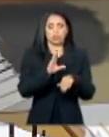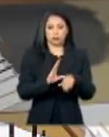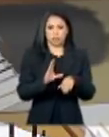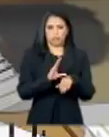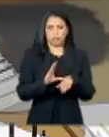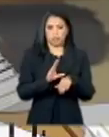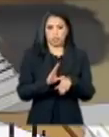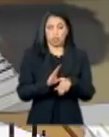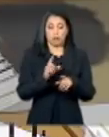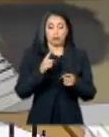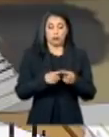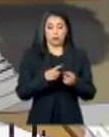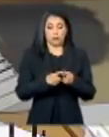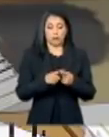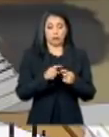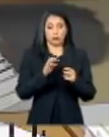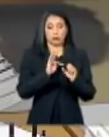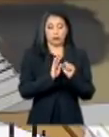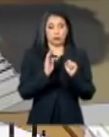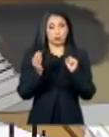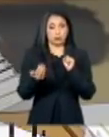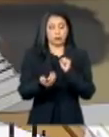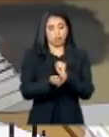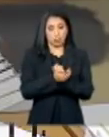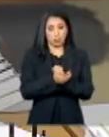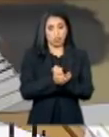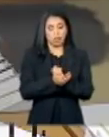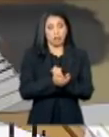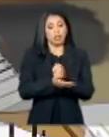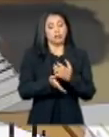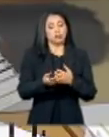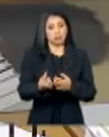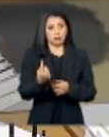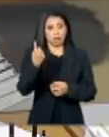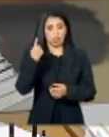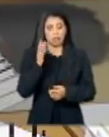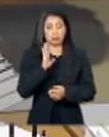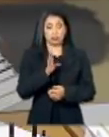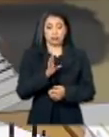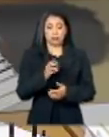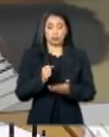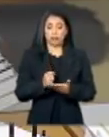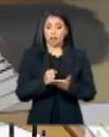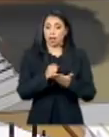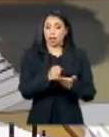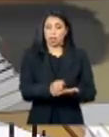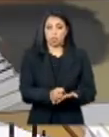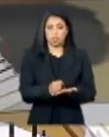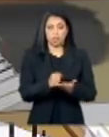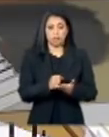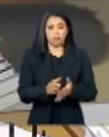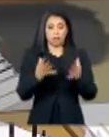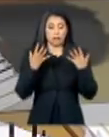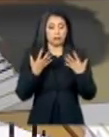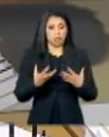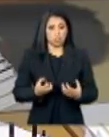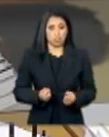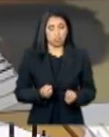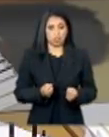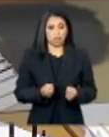aurélio sentado à direita o equipamento em formato de olho no título e só cabe o recurso ordinário constitucional